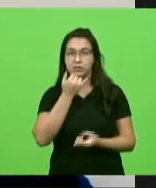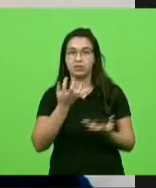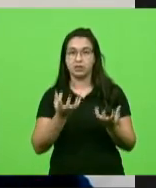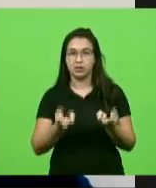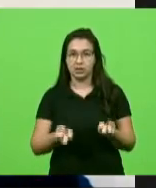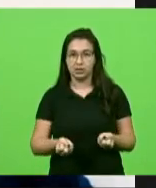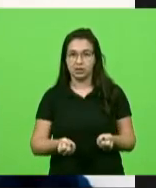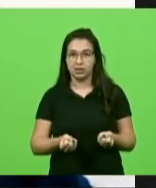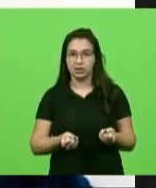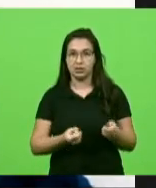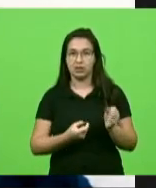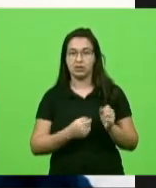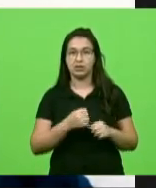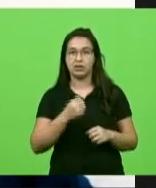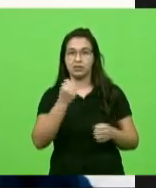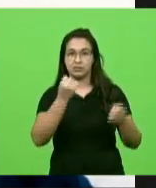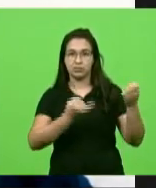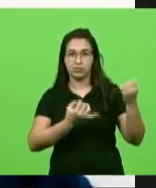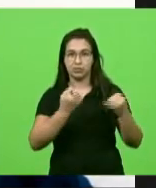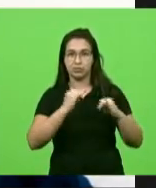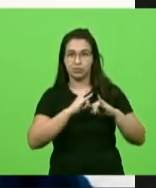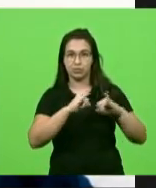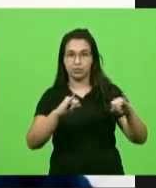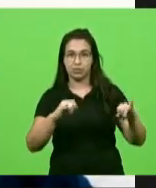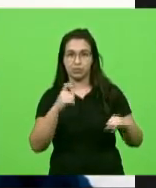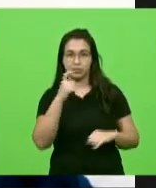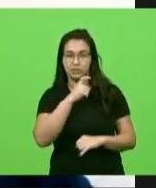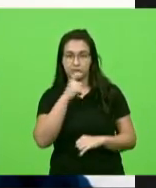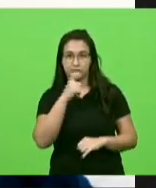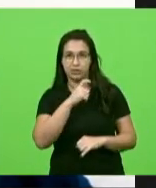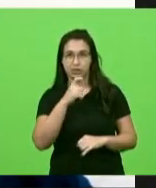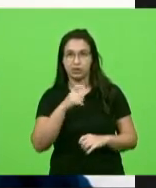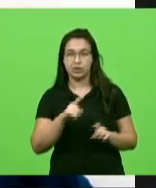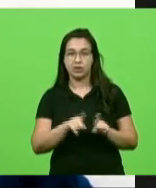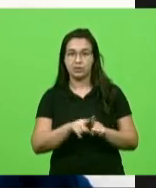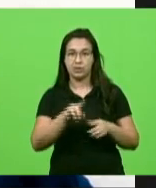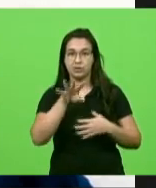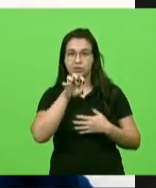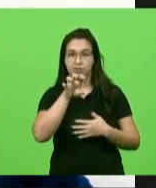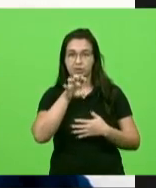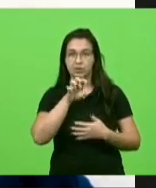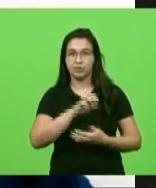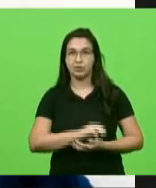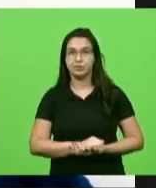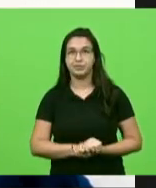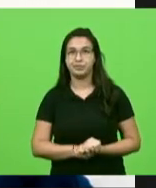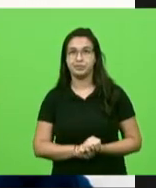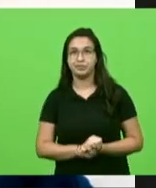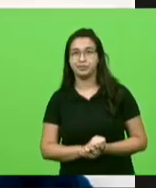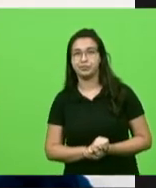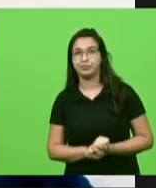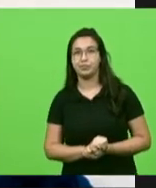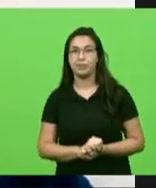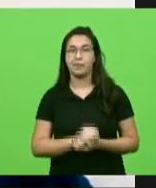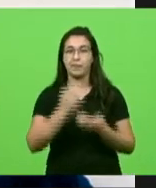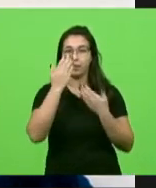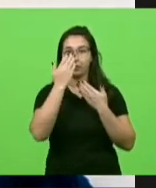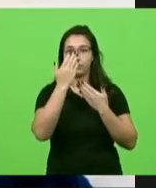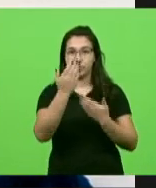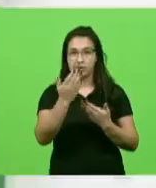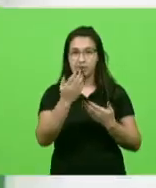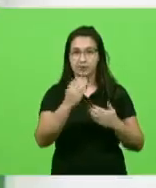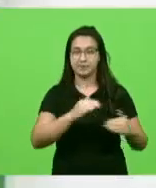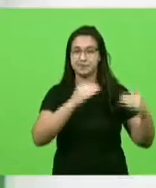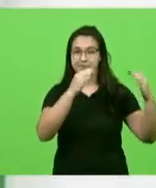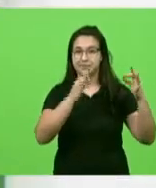recebe também declaração falsa ou a ser você recebe respiradores declaração falsa Obrigado devagar do